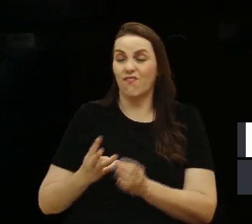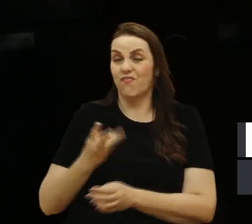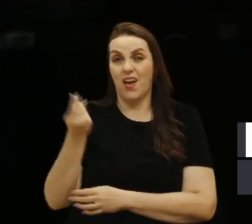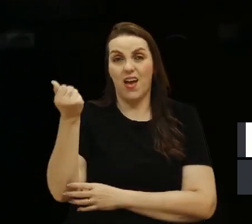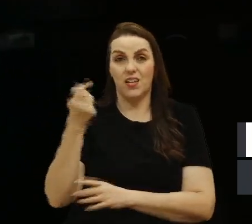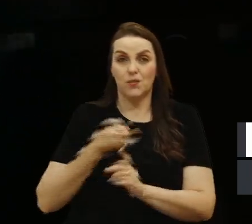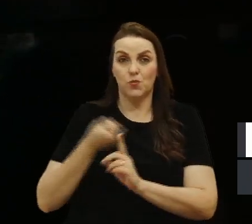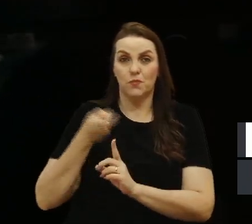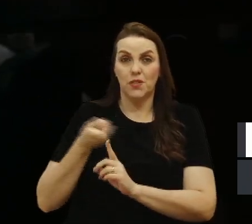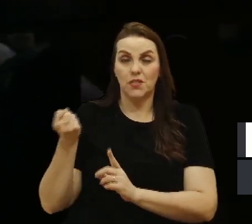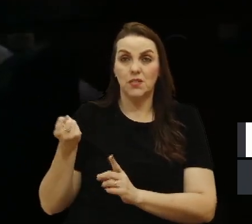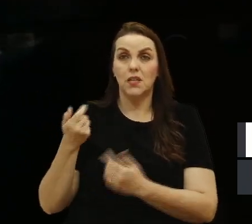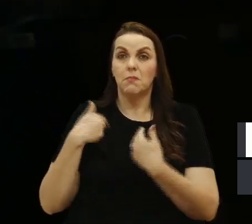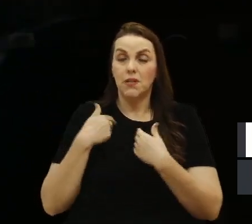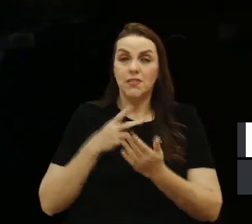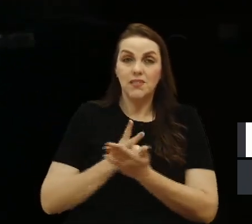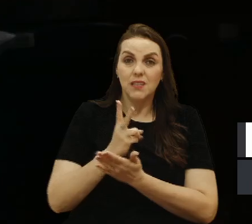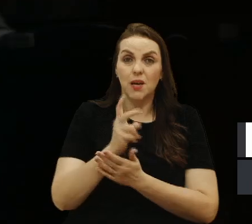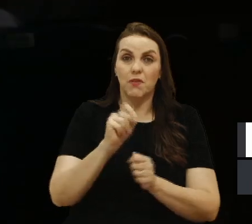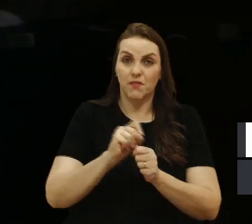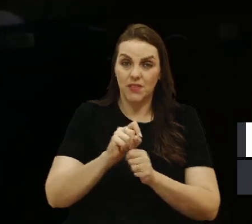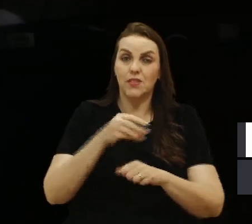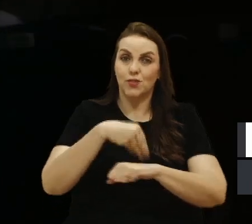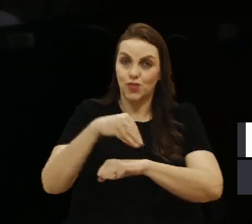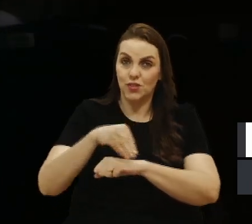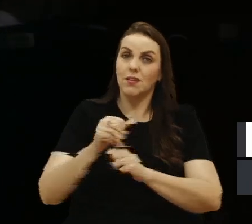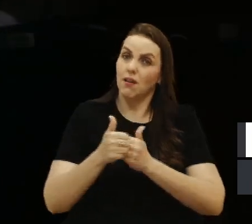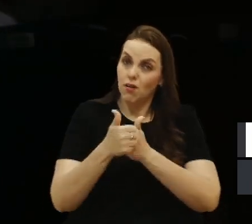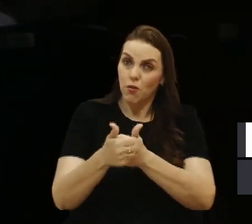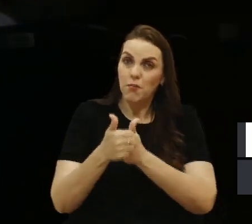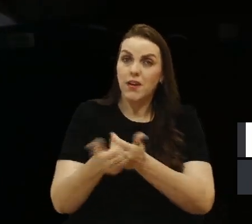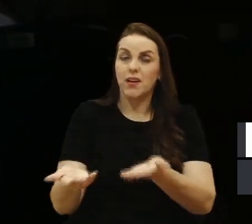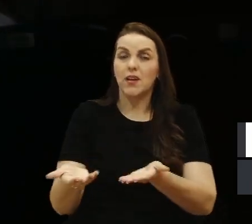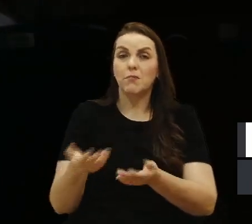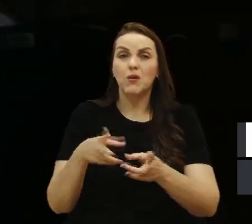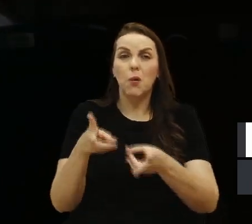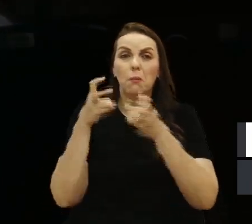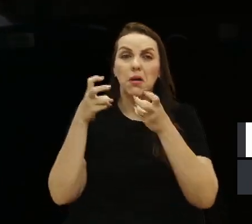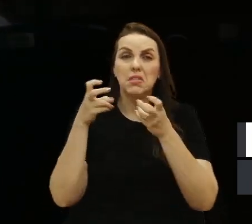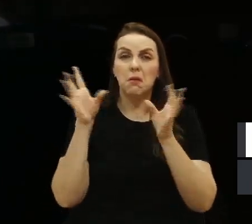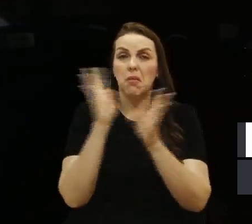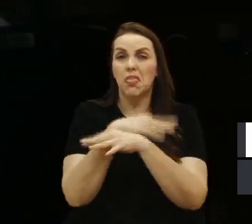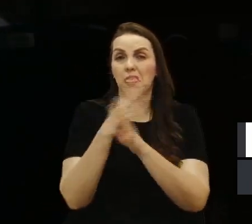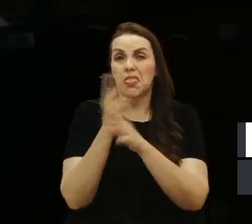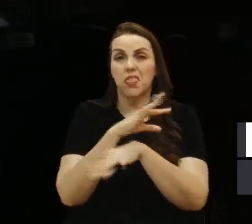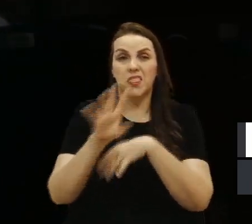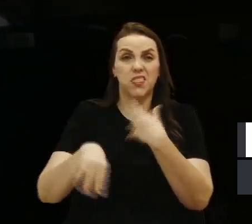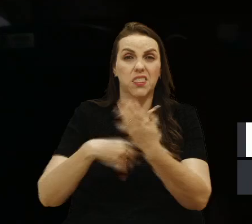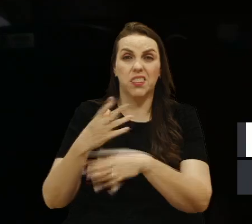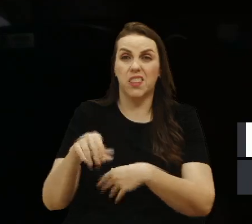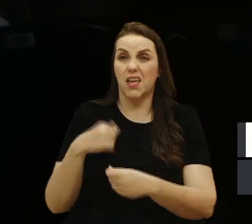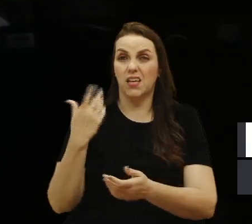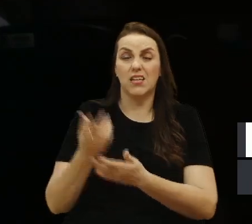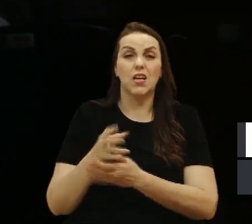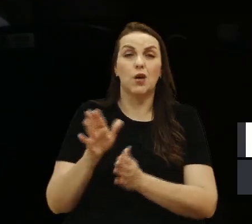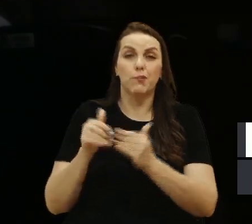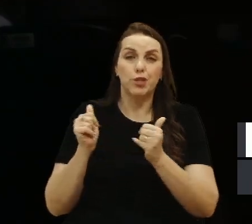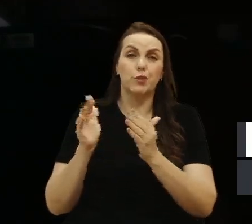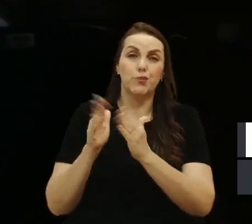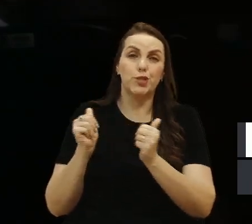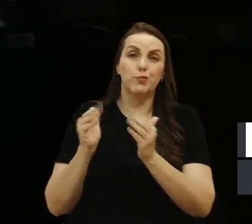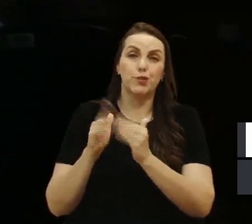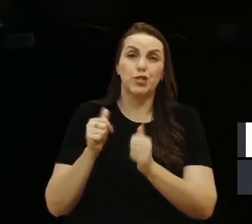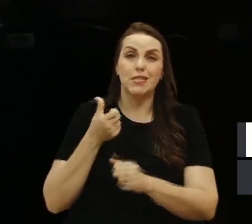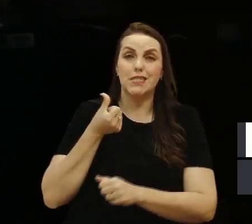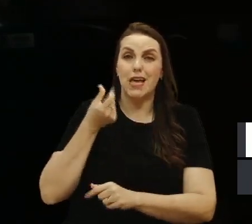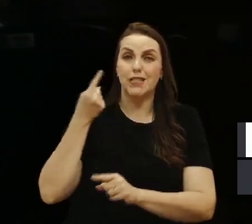mês, mas sempre que fazemos a gente acompanha as indicações e eu percebo que elas se perdem. Se não pede umas 5, 6 vezes, o pessoal não